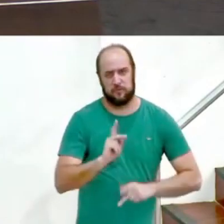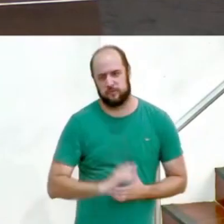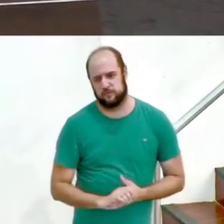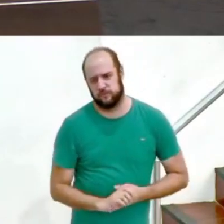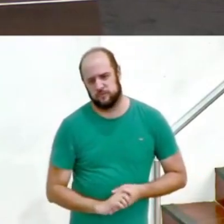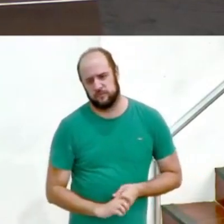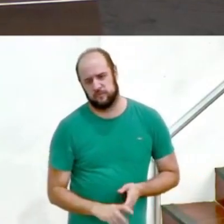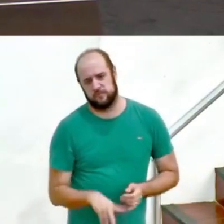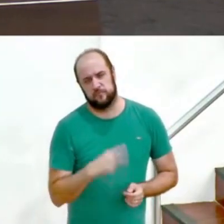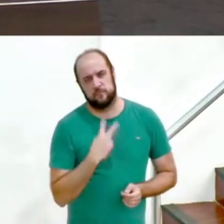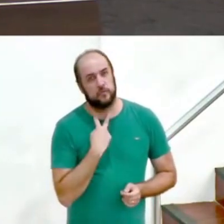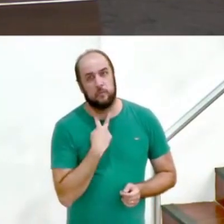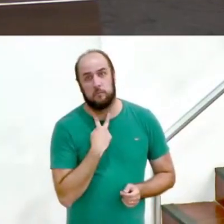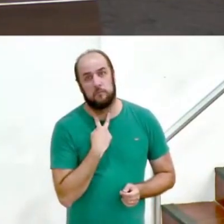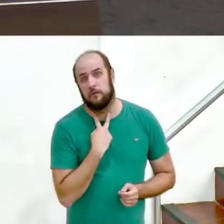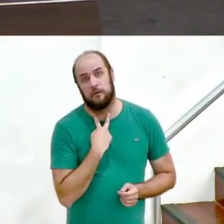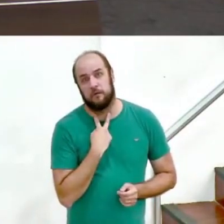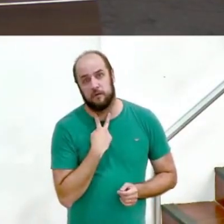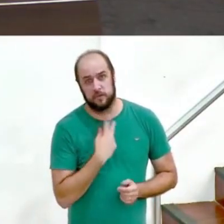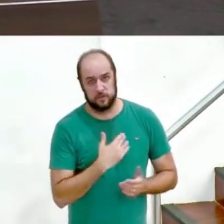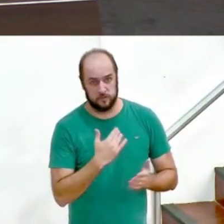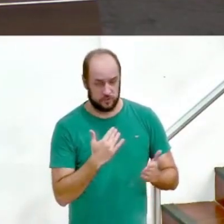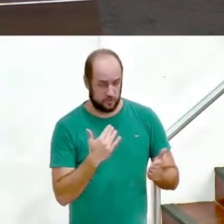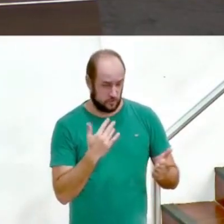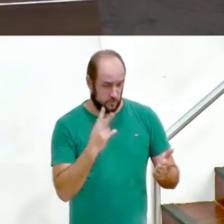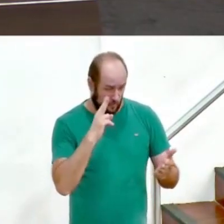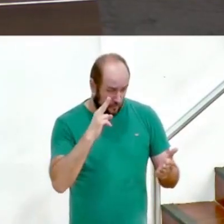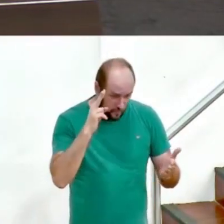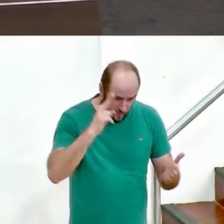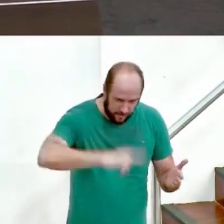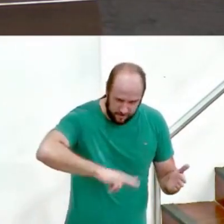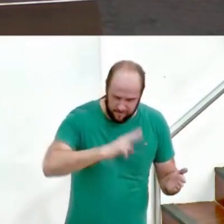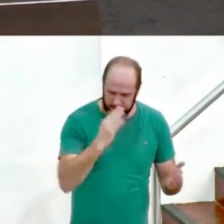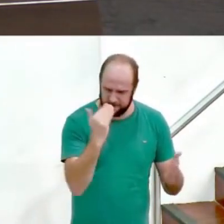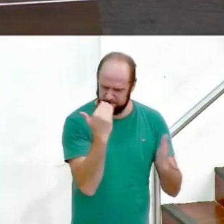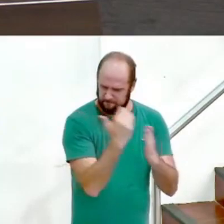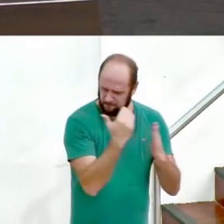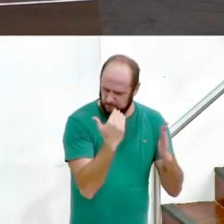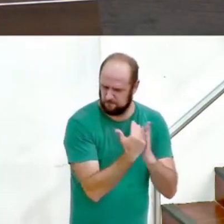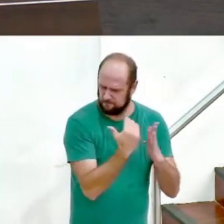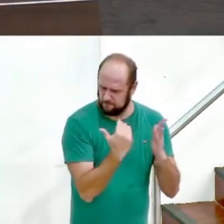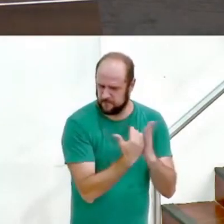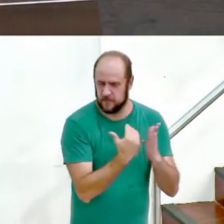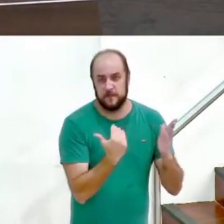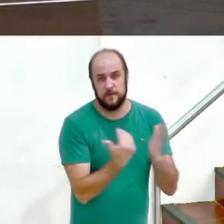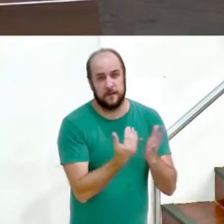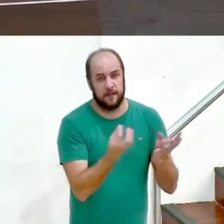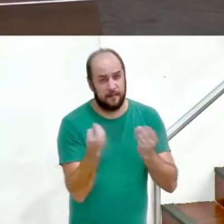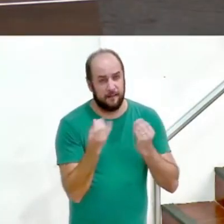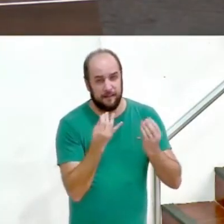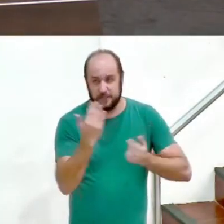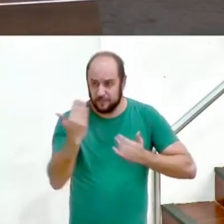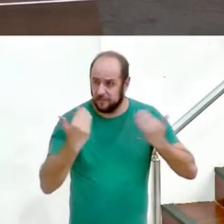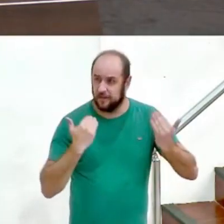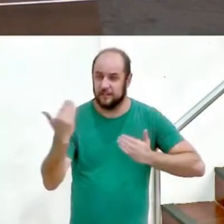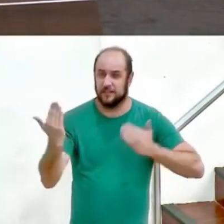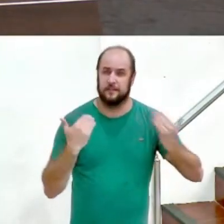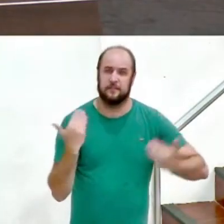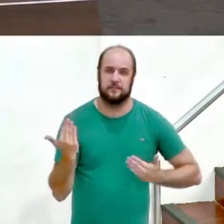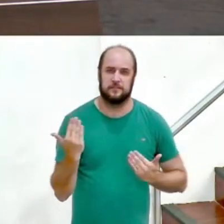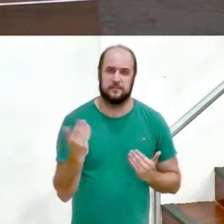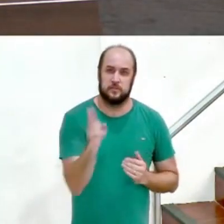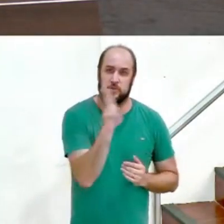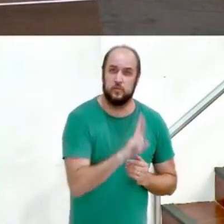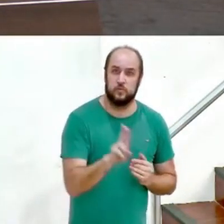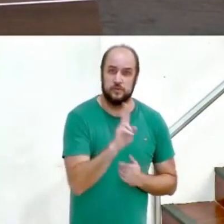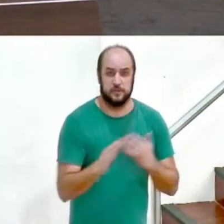podemos tomar literalmente essa característica de relacionamento e aplicá-las ao